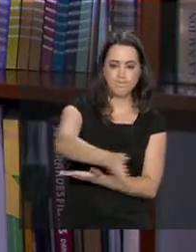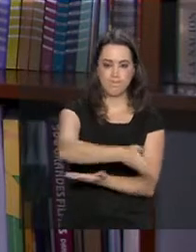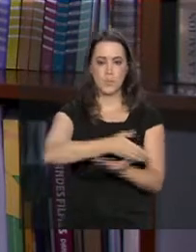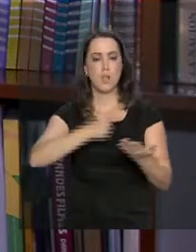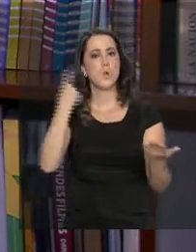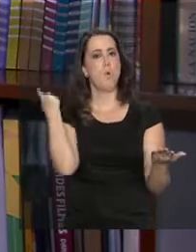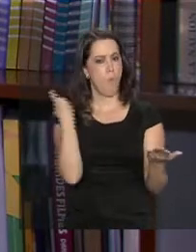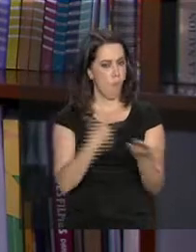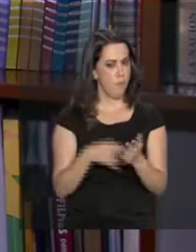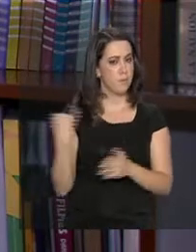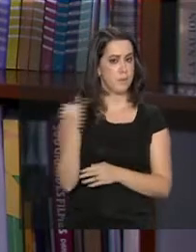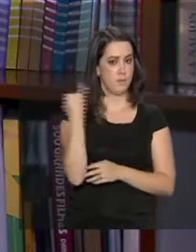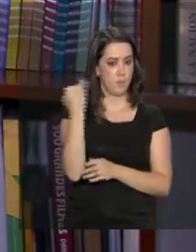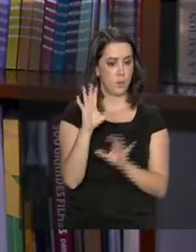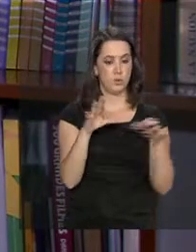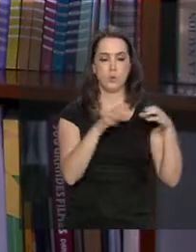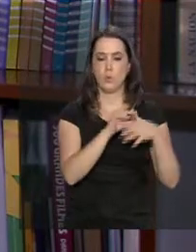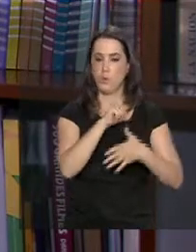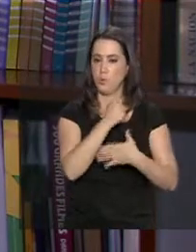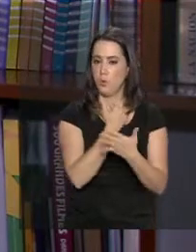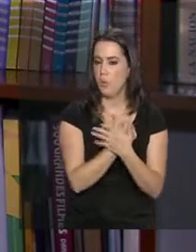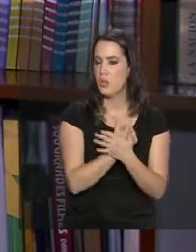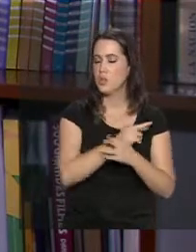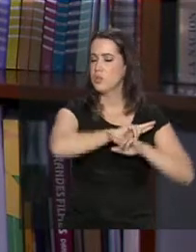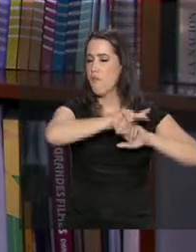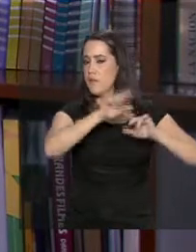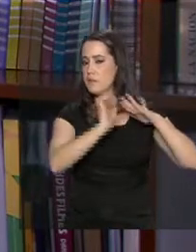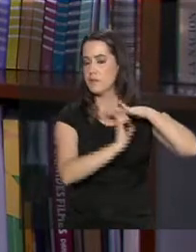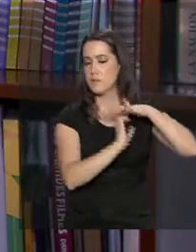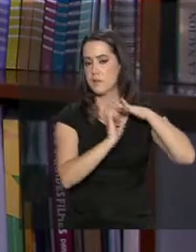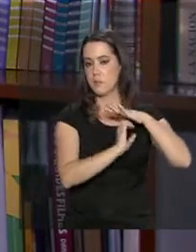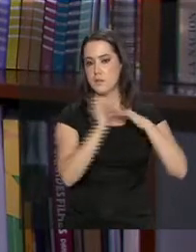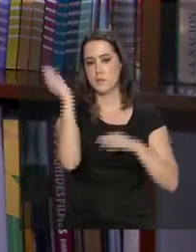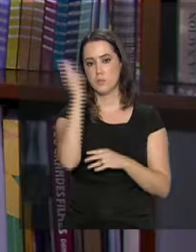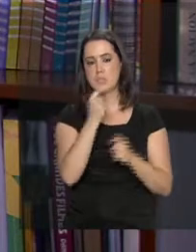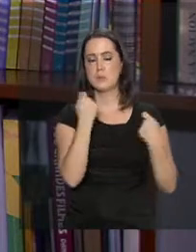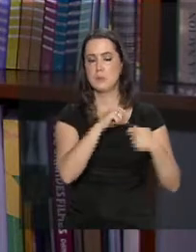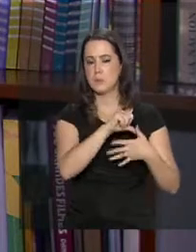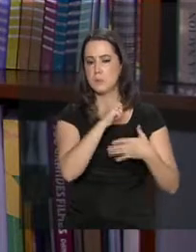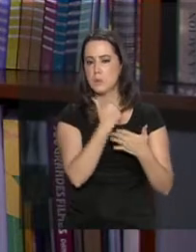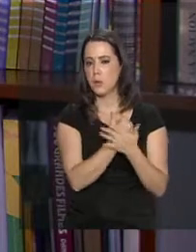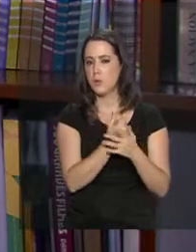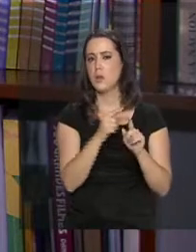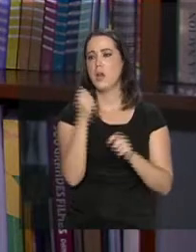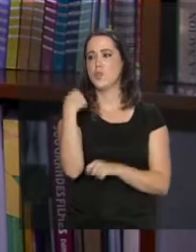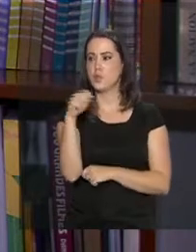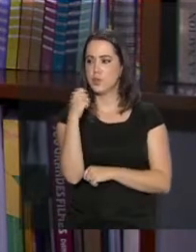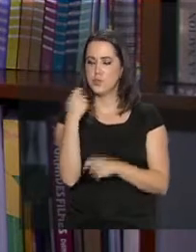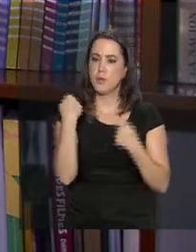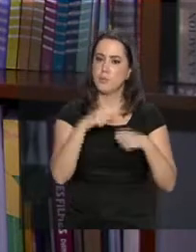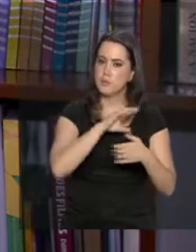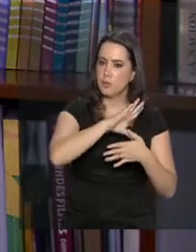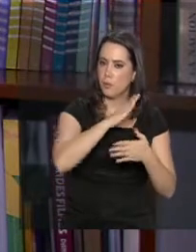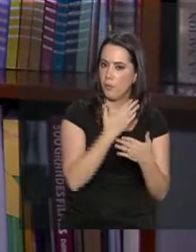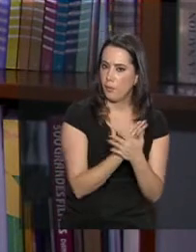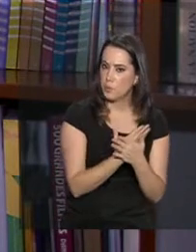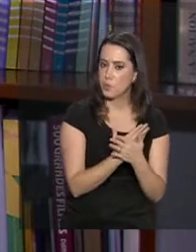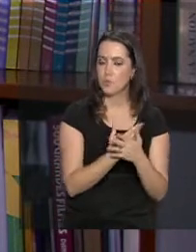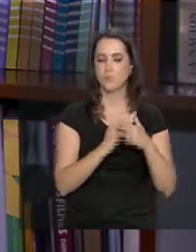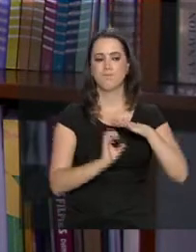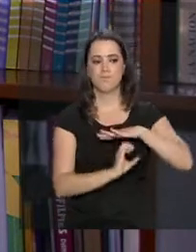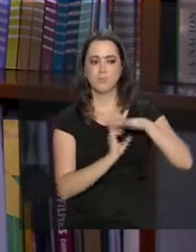consolidados na área muitas empresas brasileiras dependem do mercosul empresas argentinas dependem enormemente